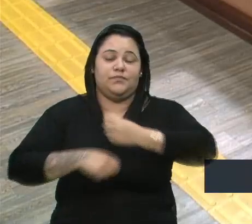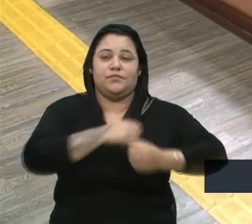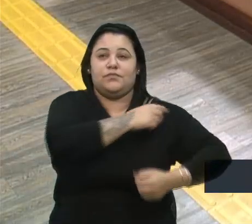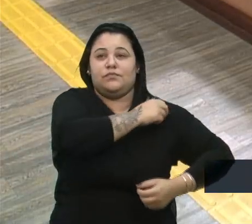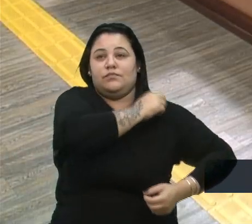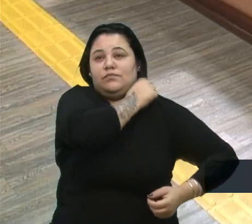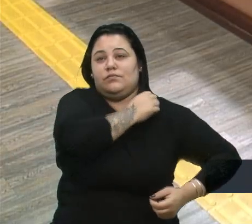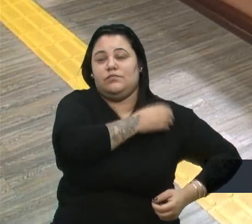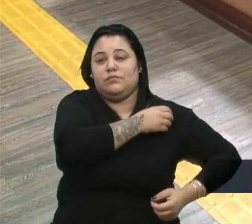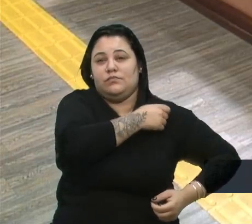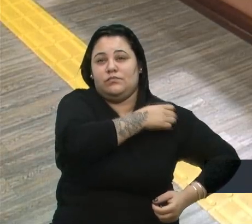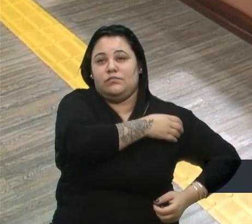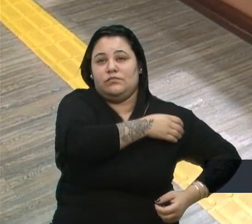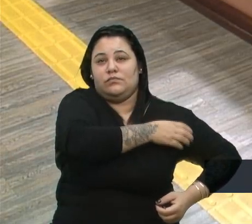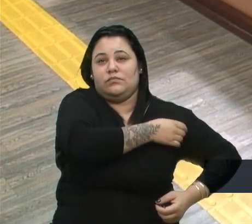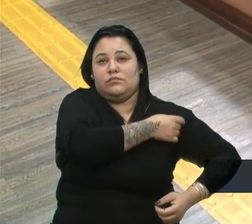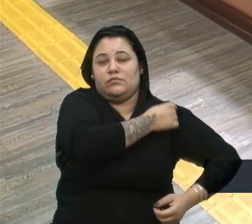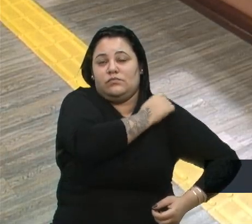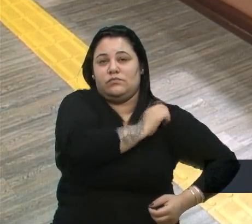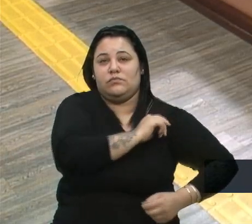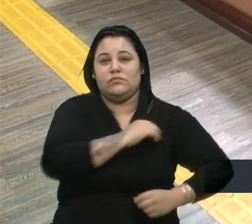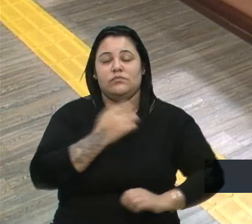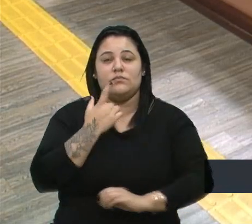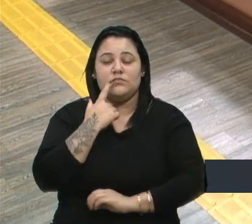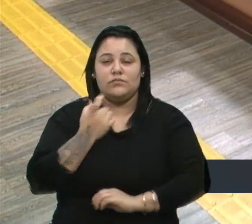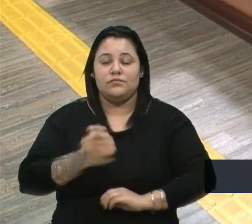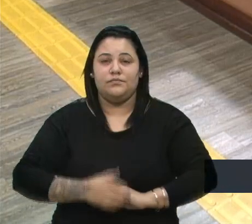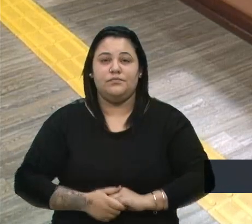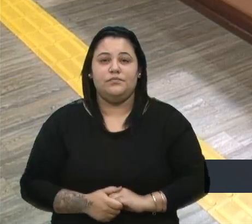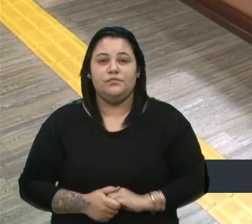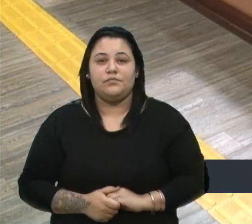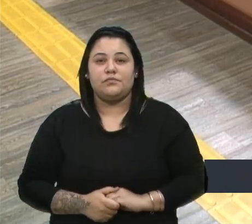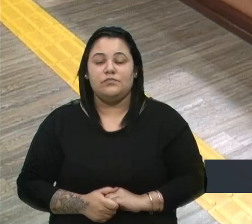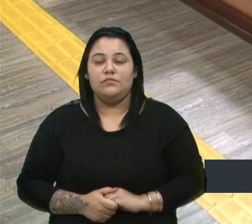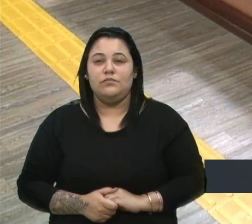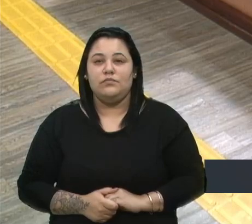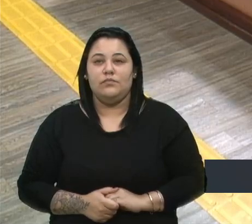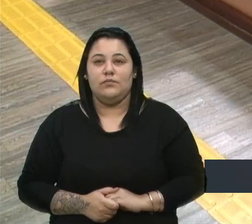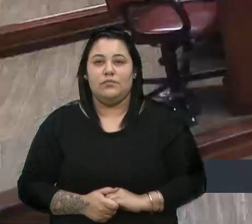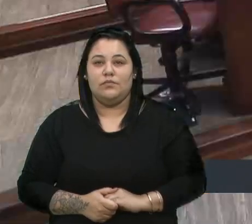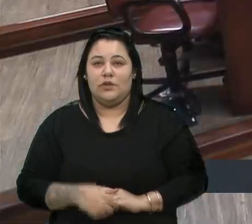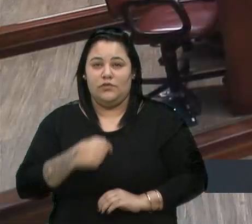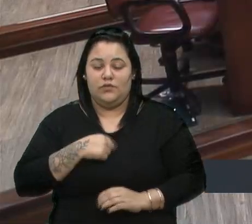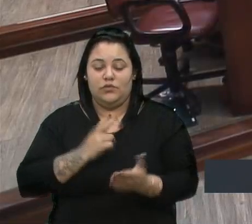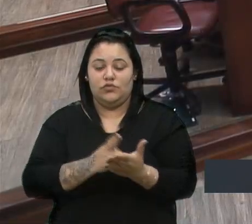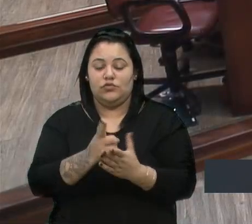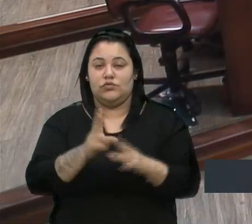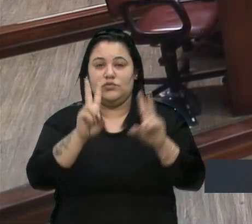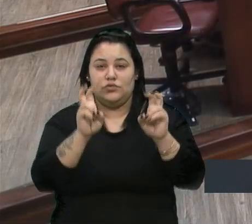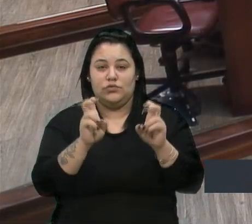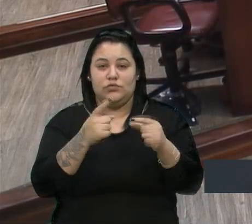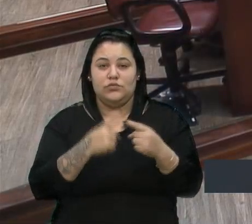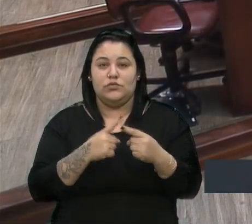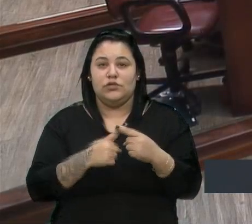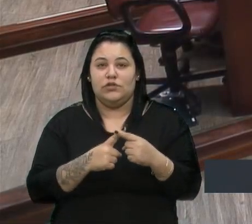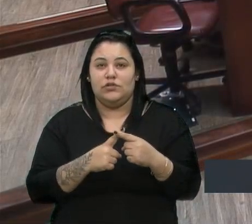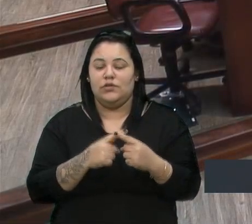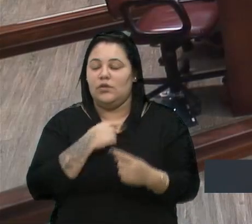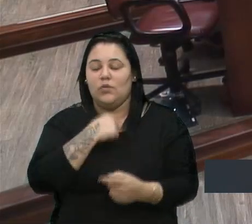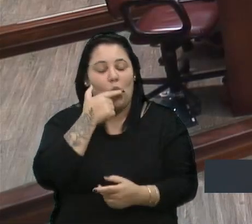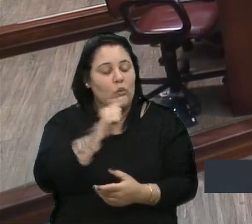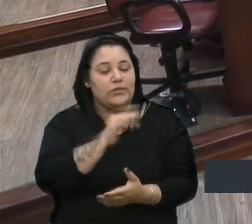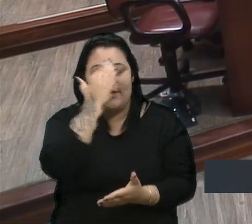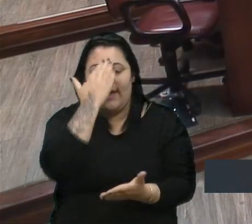PT. Rose Frigerio com a palavra. Eu vou seguir nesse tema porque é inacreditável,